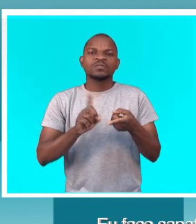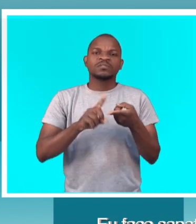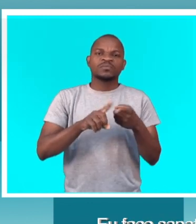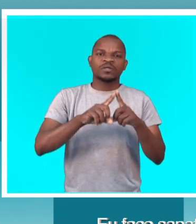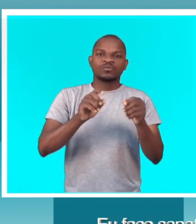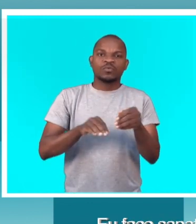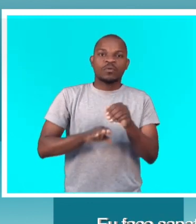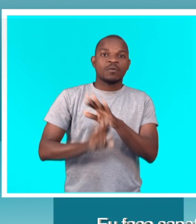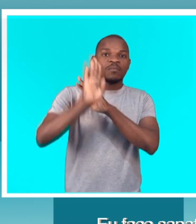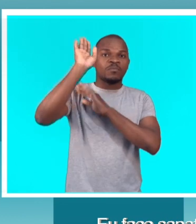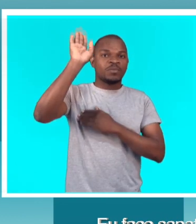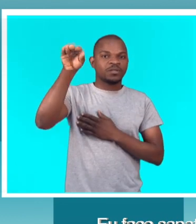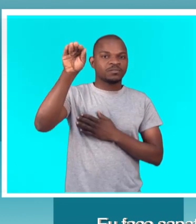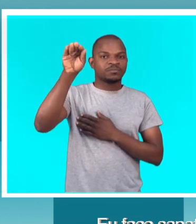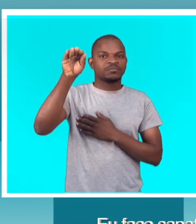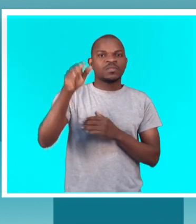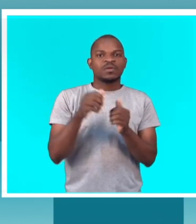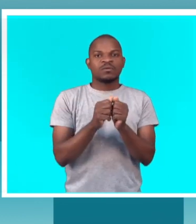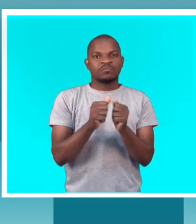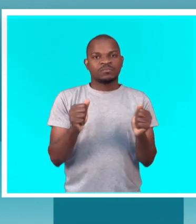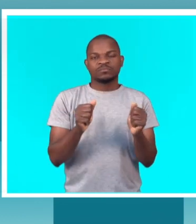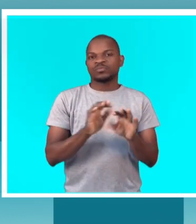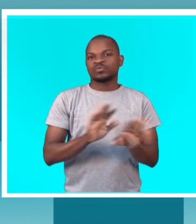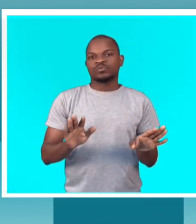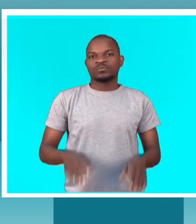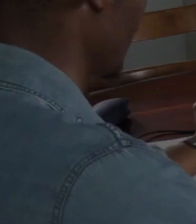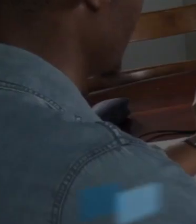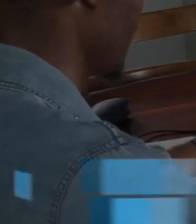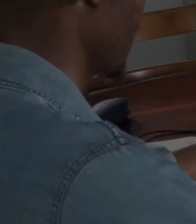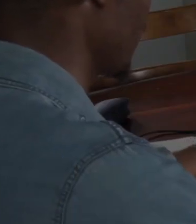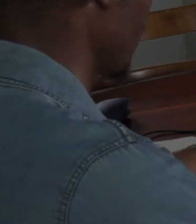sapatilhas para baixo, para casuado, então é mais por aí.